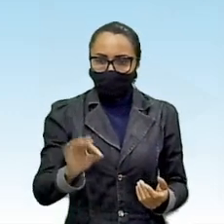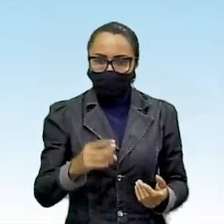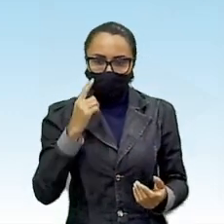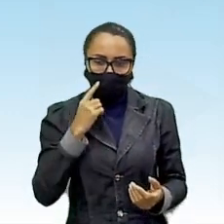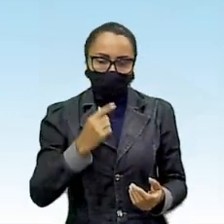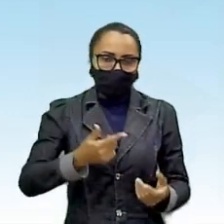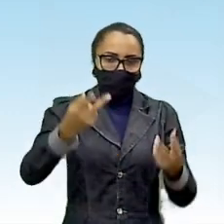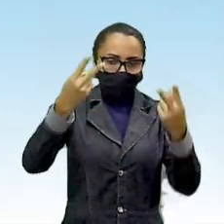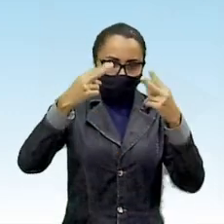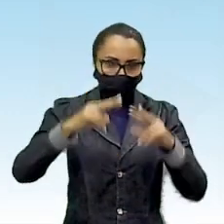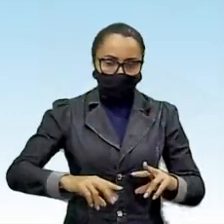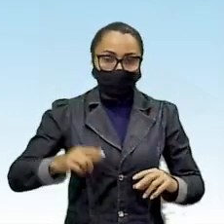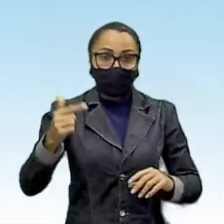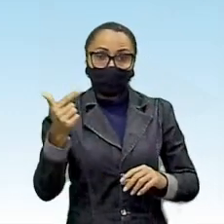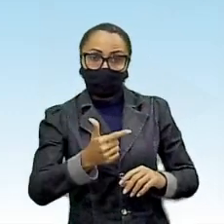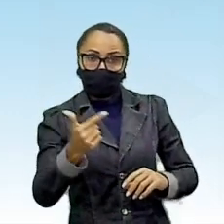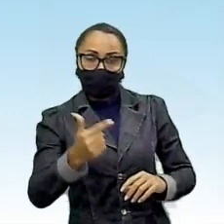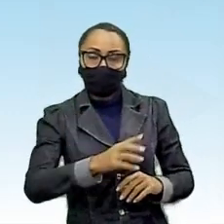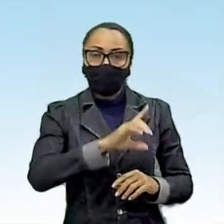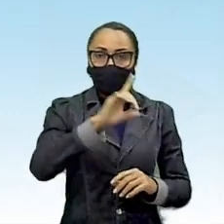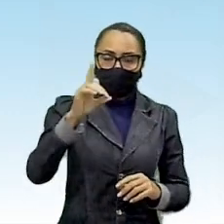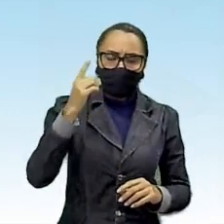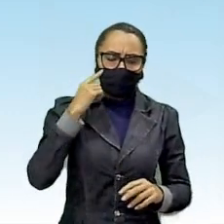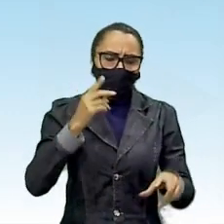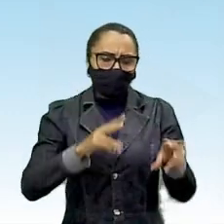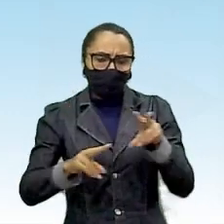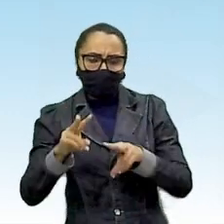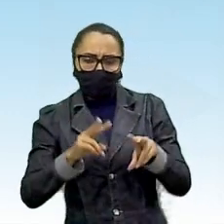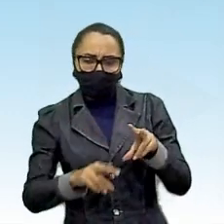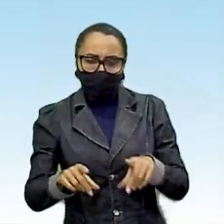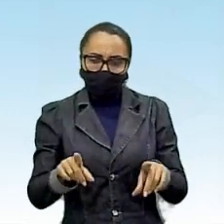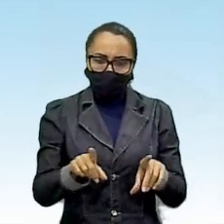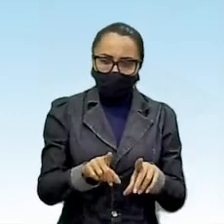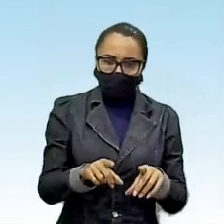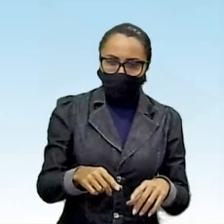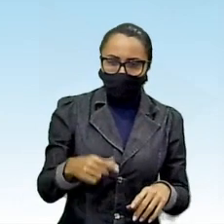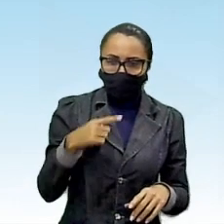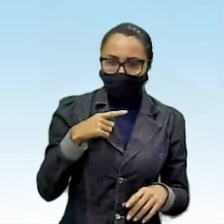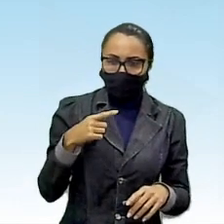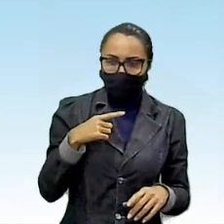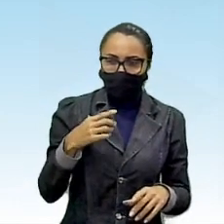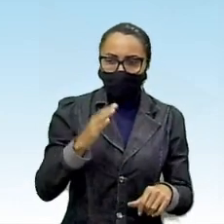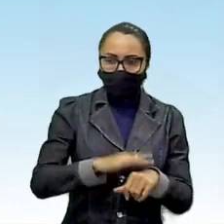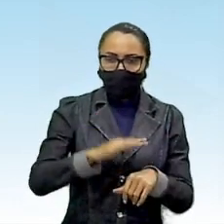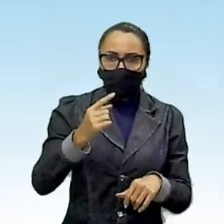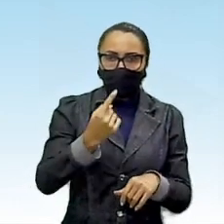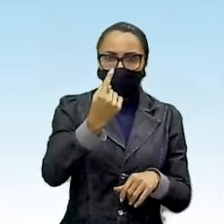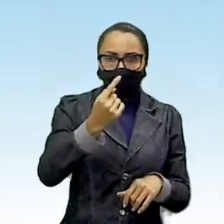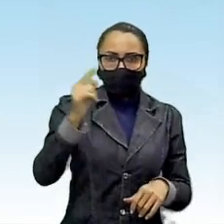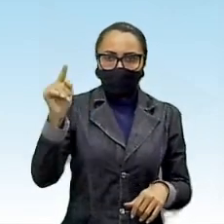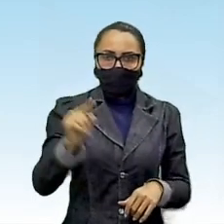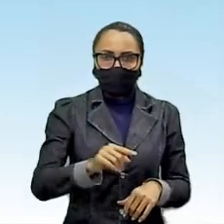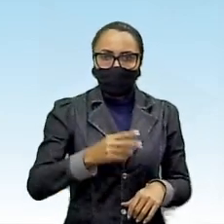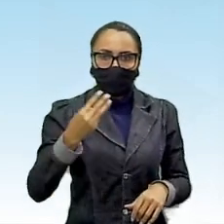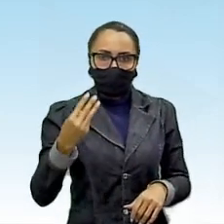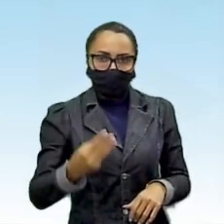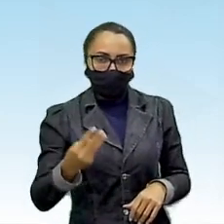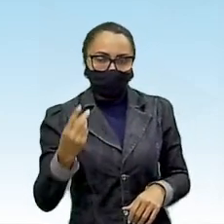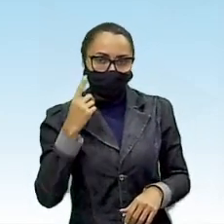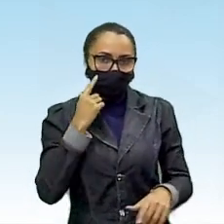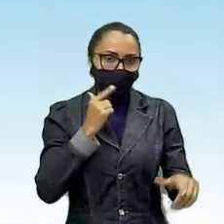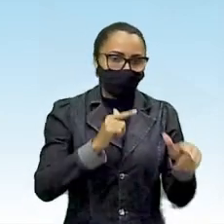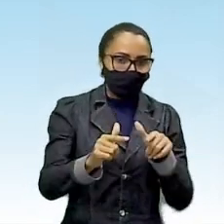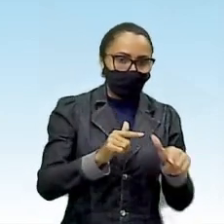o segundo dia. E aí verifica se tem mais de 1/3 dos trabalhadores